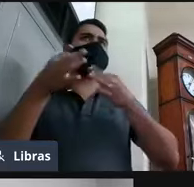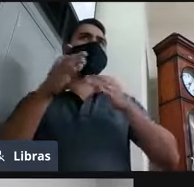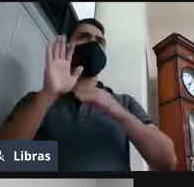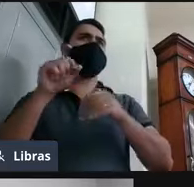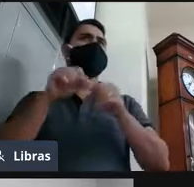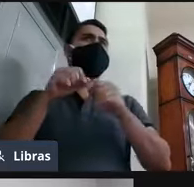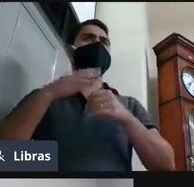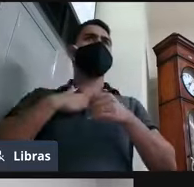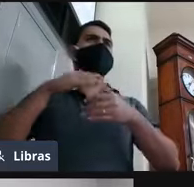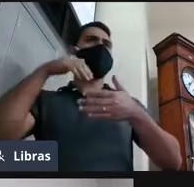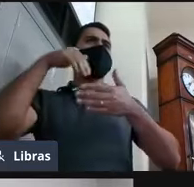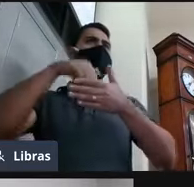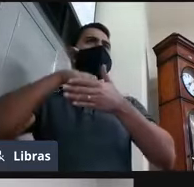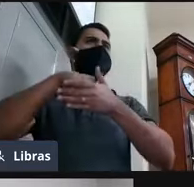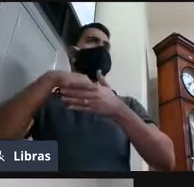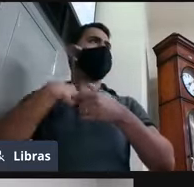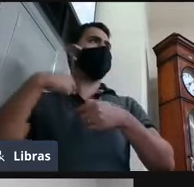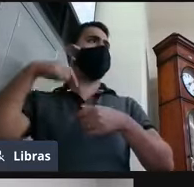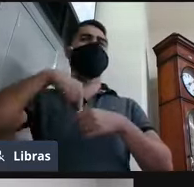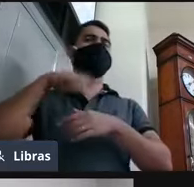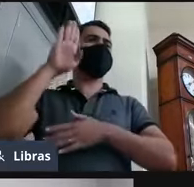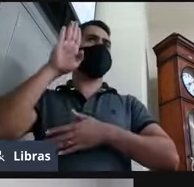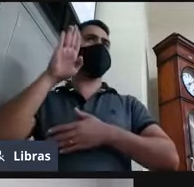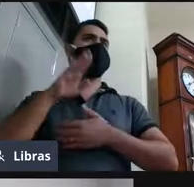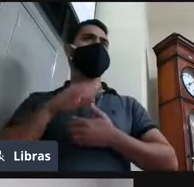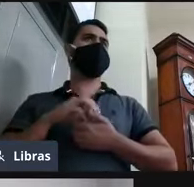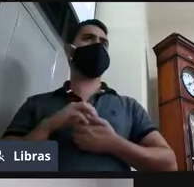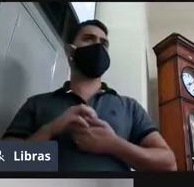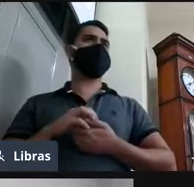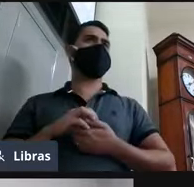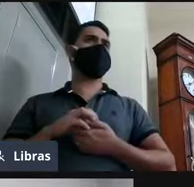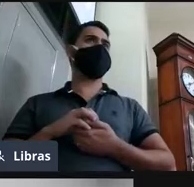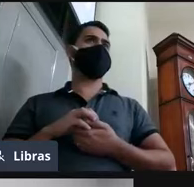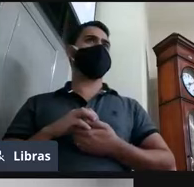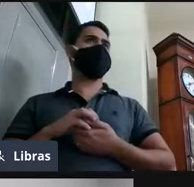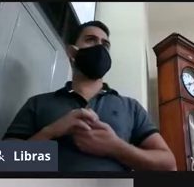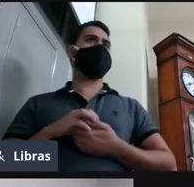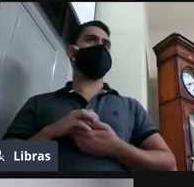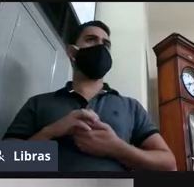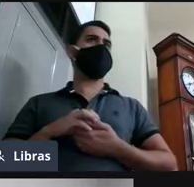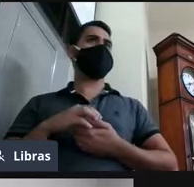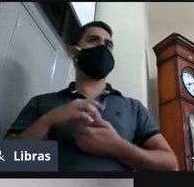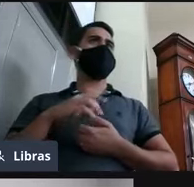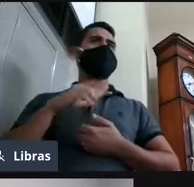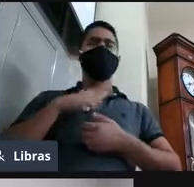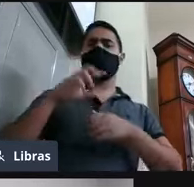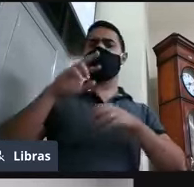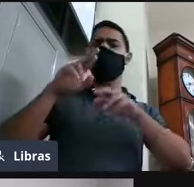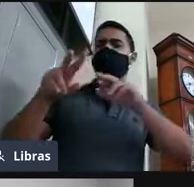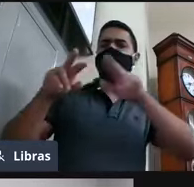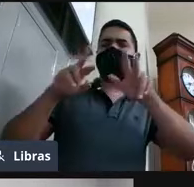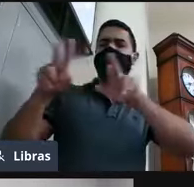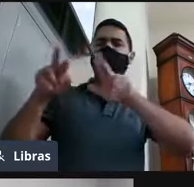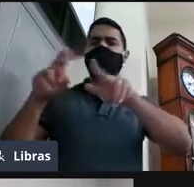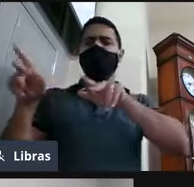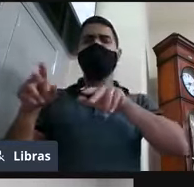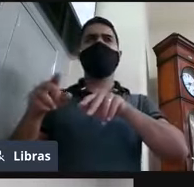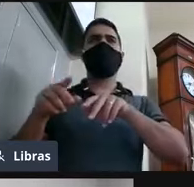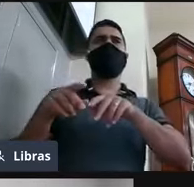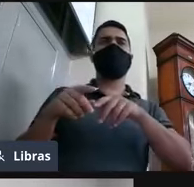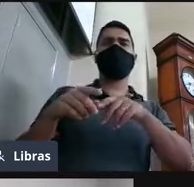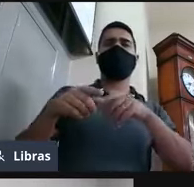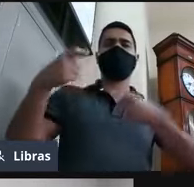fazer meu voto aqui, que eu não vou poder estar aqui presente aqui nas contas aqui do prefeito. Apesar de eu ter, assim, várias divergências aqui na saúde com o